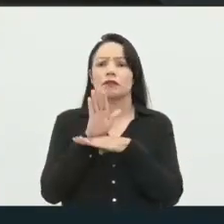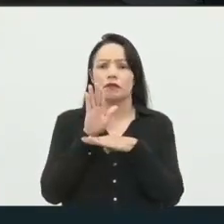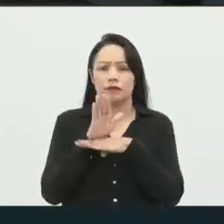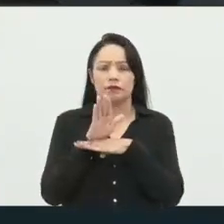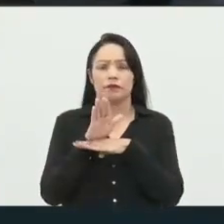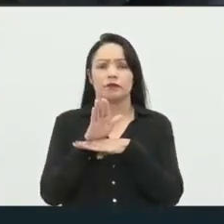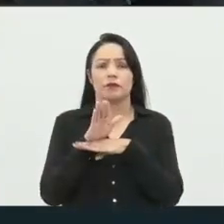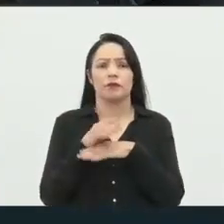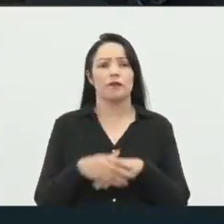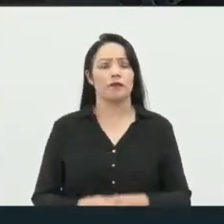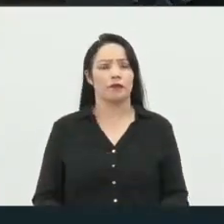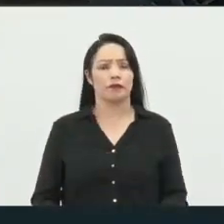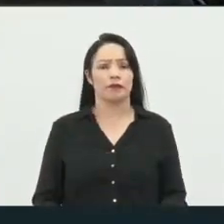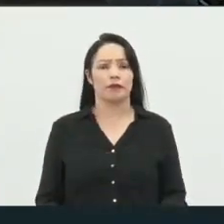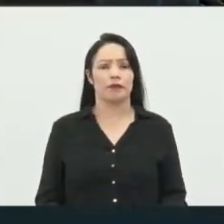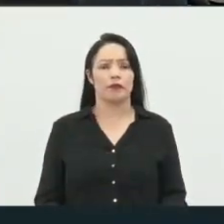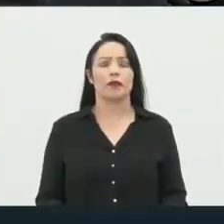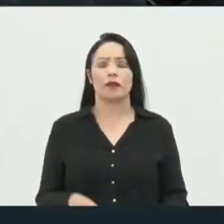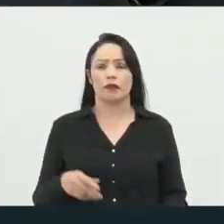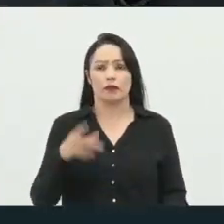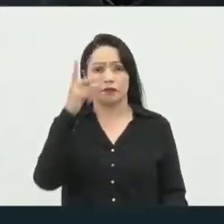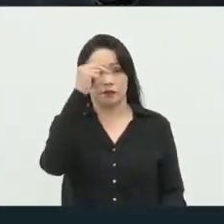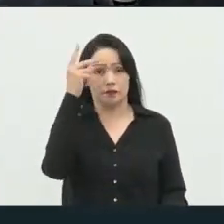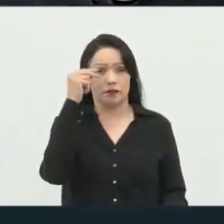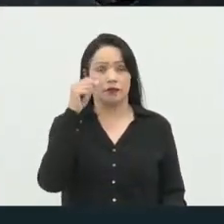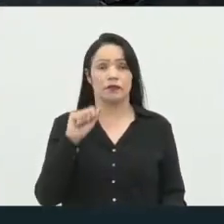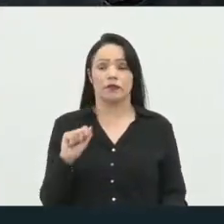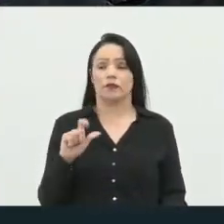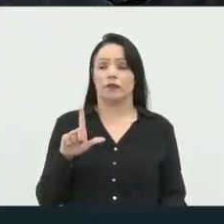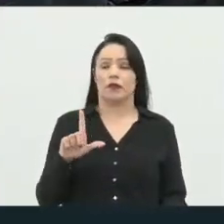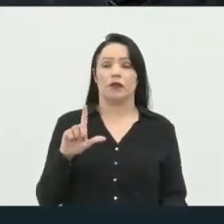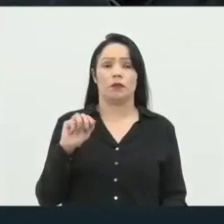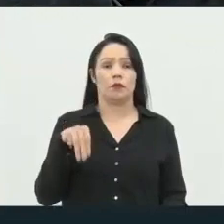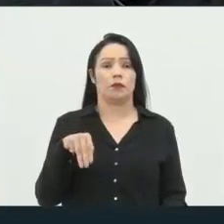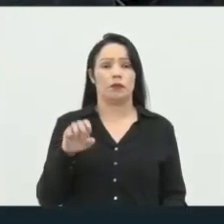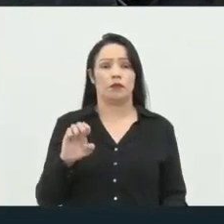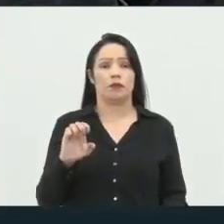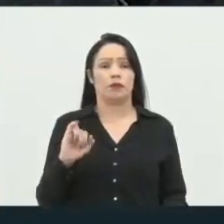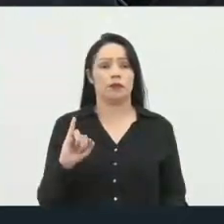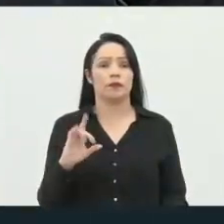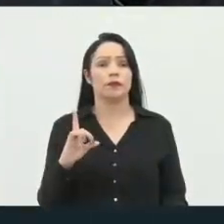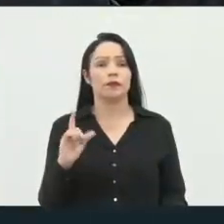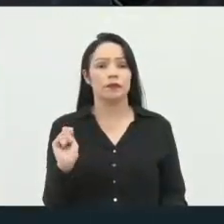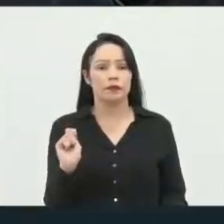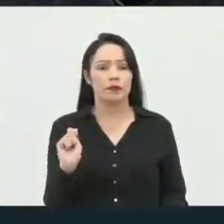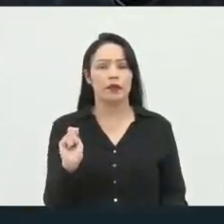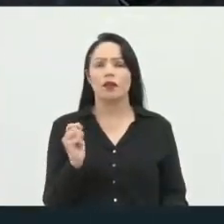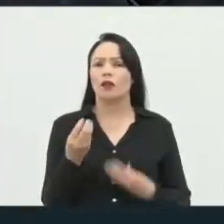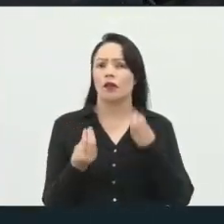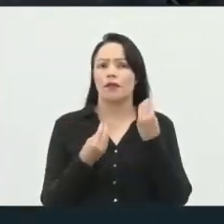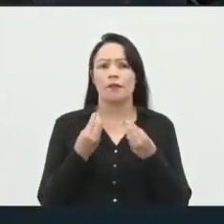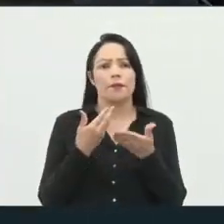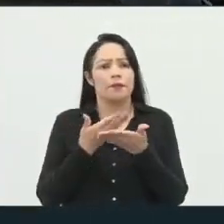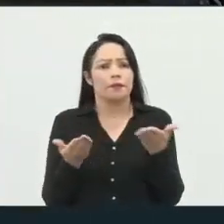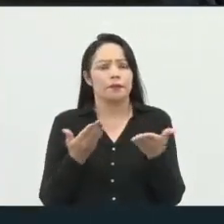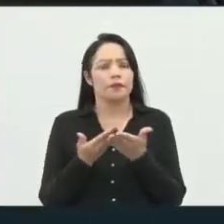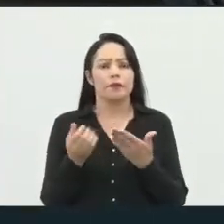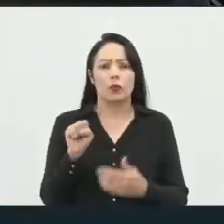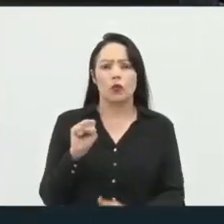do prefeito Almeida o que ele fez como como que se perdeu nesses 8 milhões